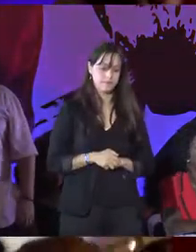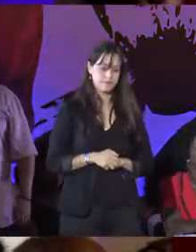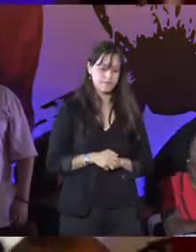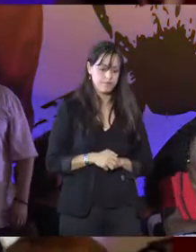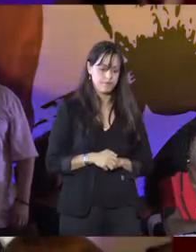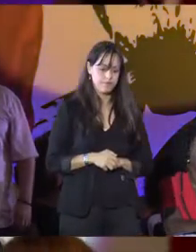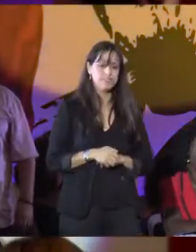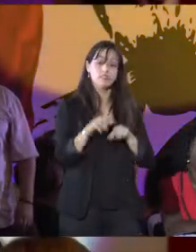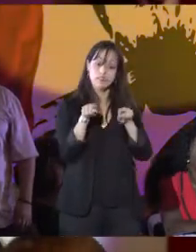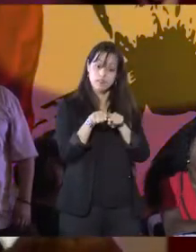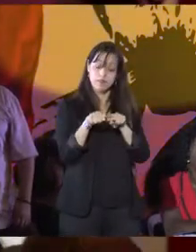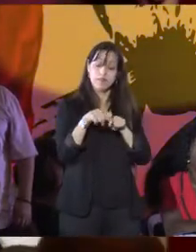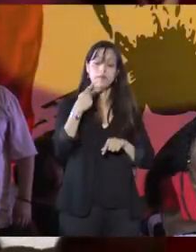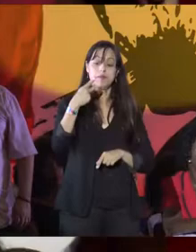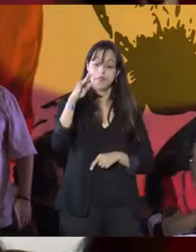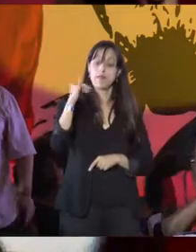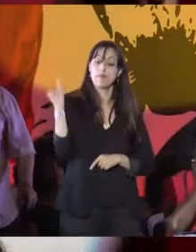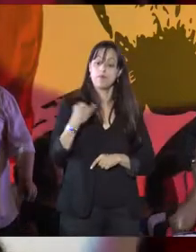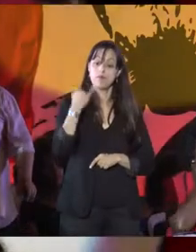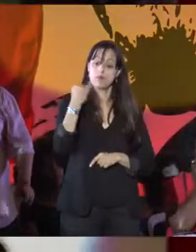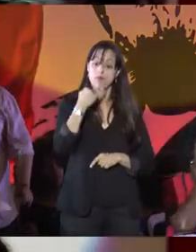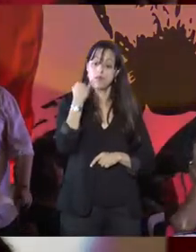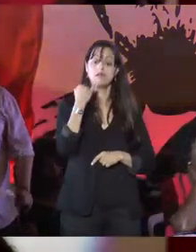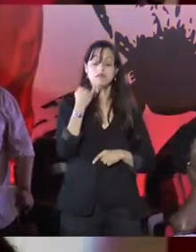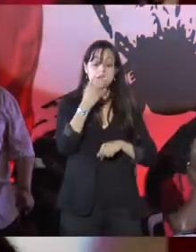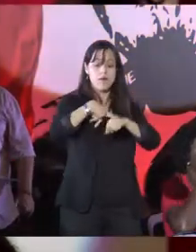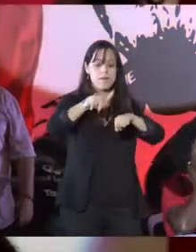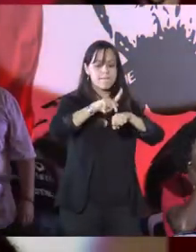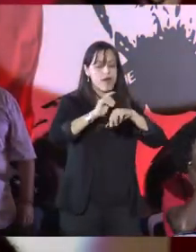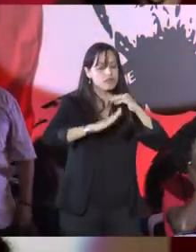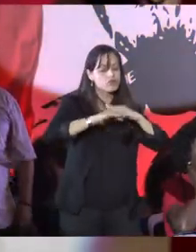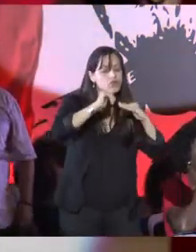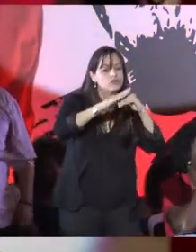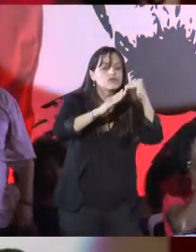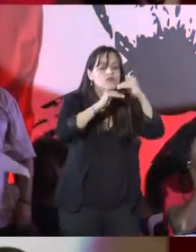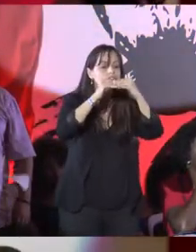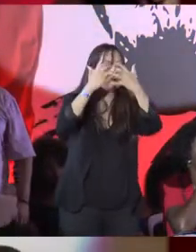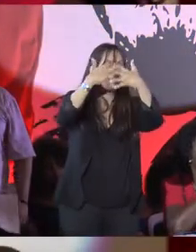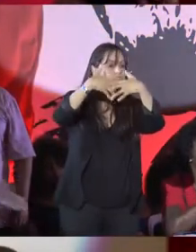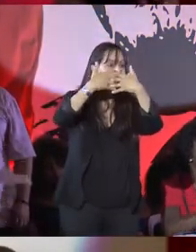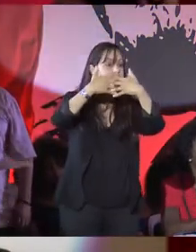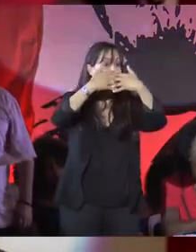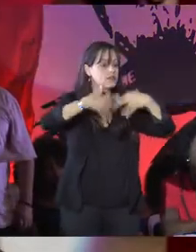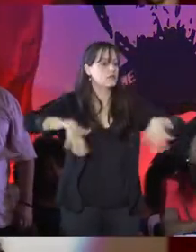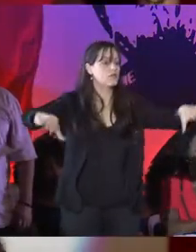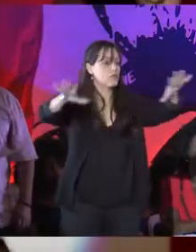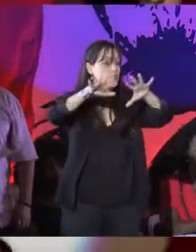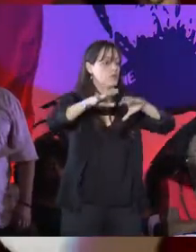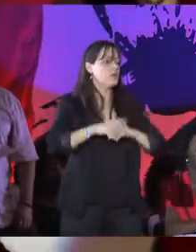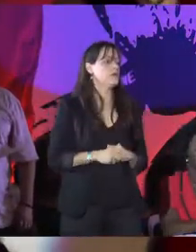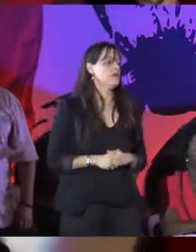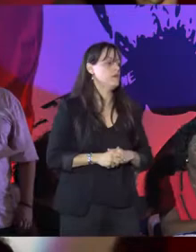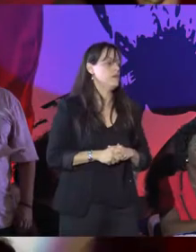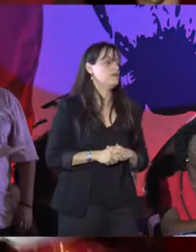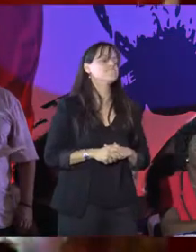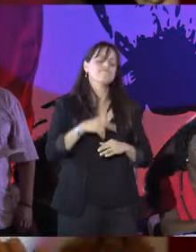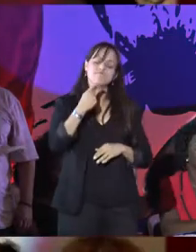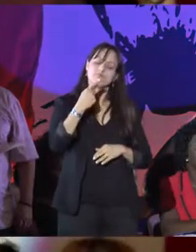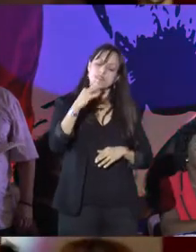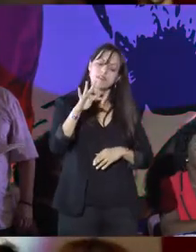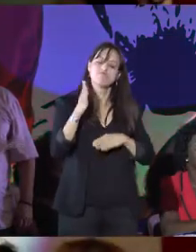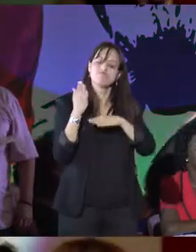e na construção do nosso país também. O Partido dos Trabalhadores, sem dúvidas nenhuma, deu